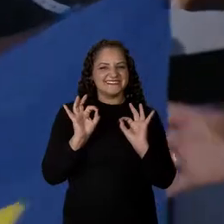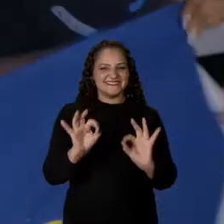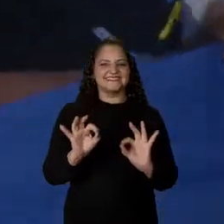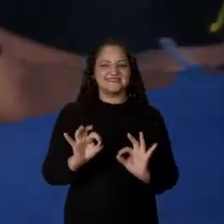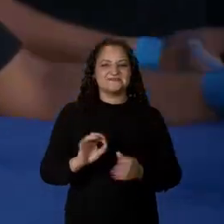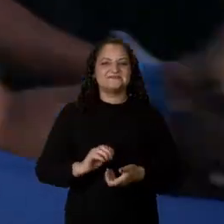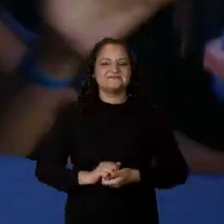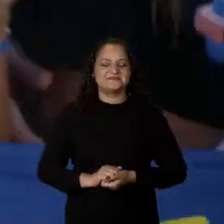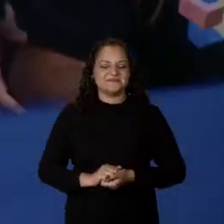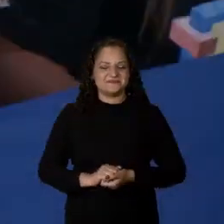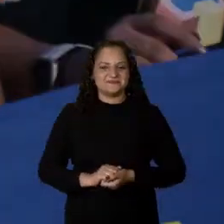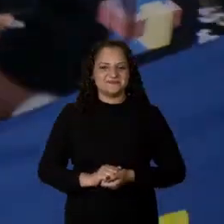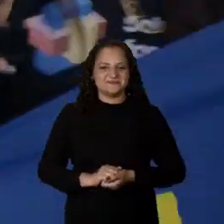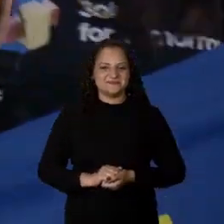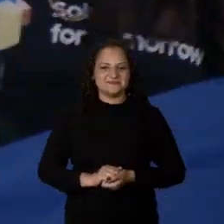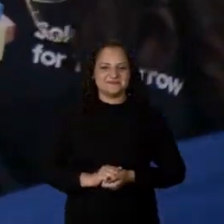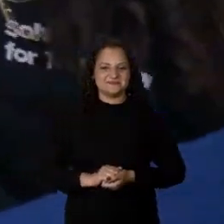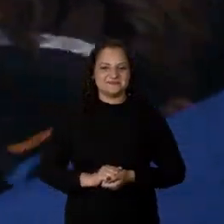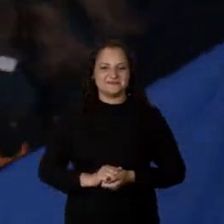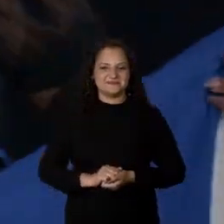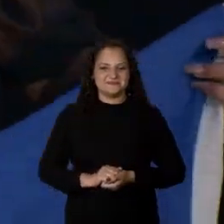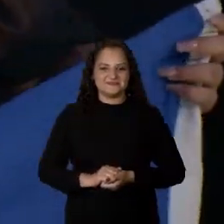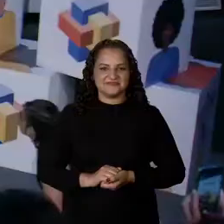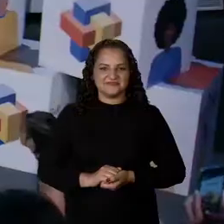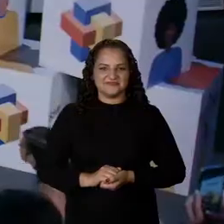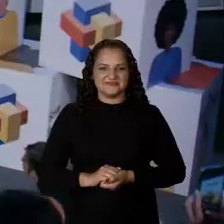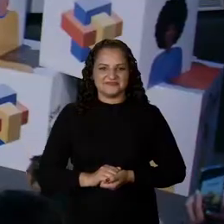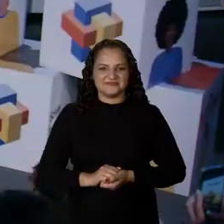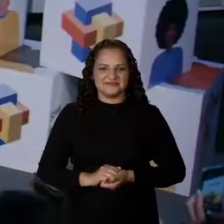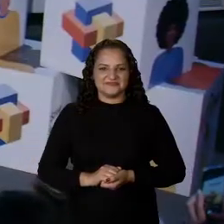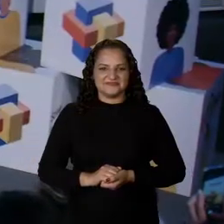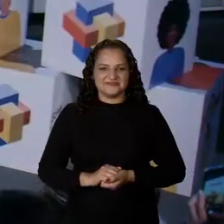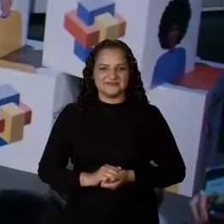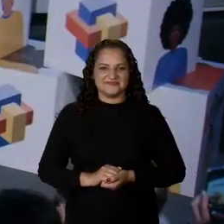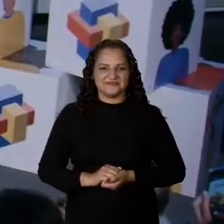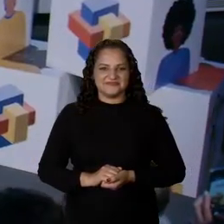transformar. Vem com a gente, o tempo de mudar.